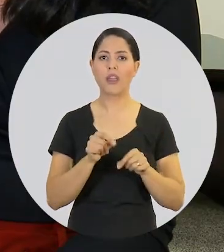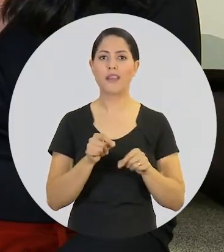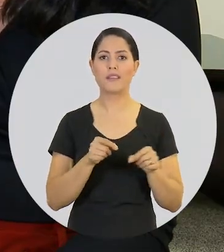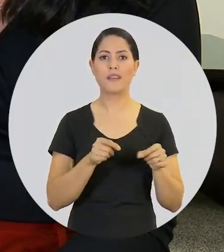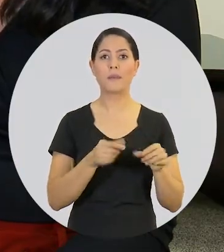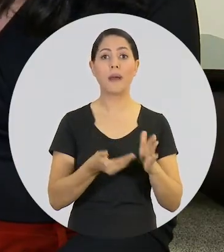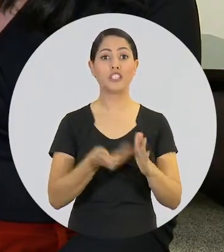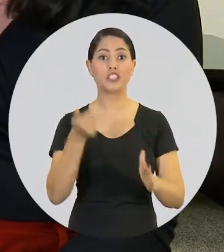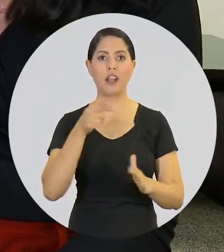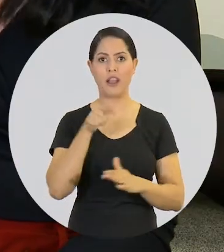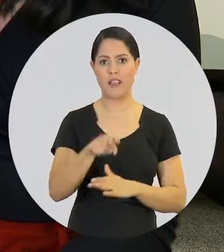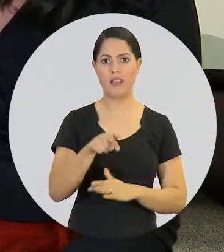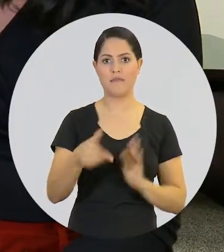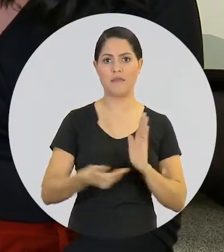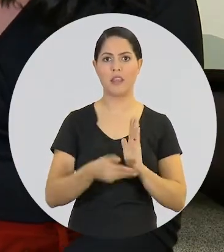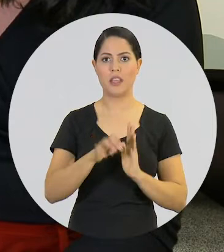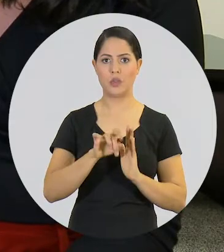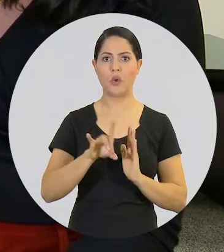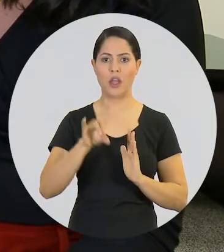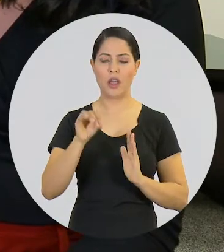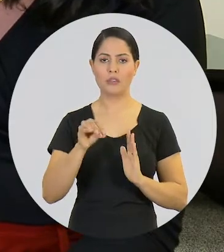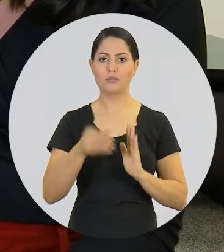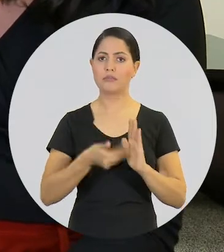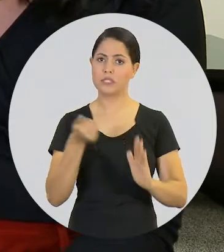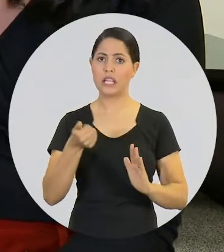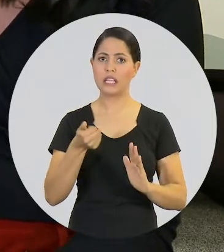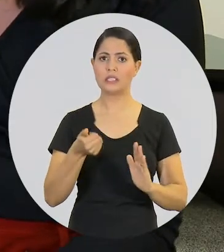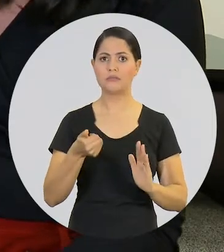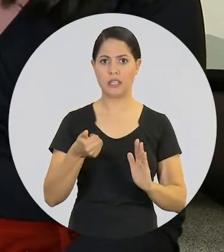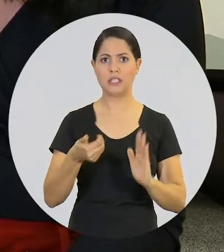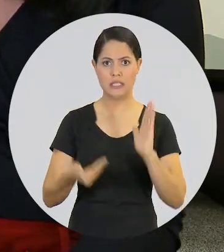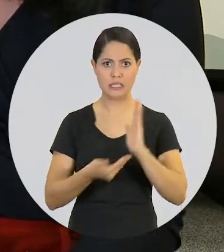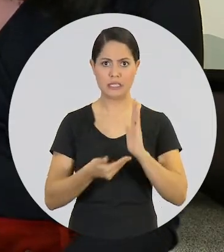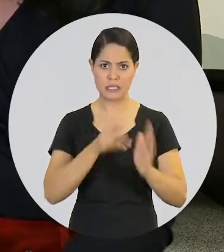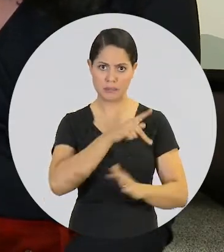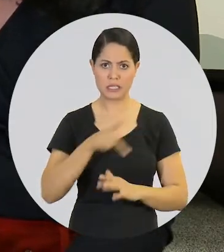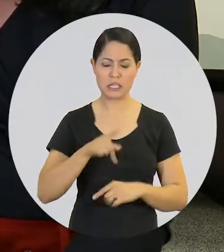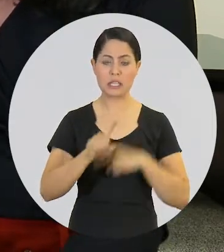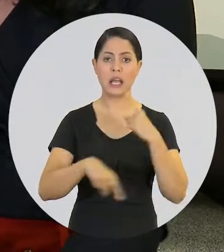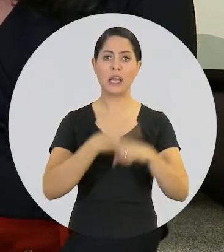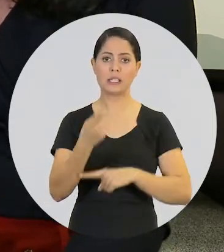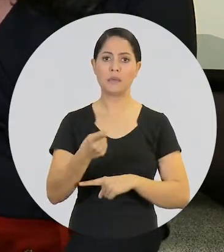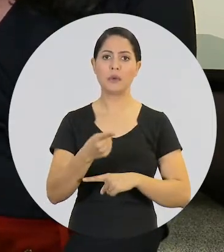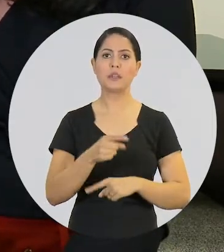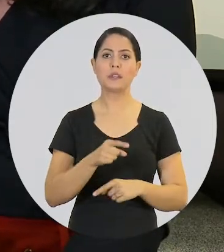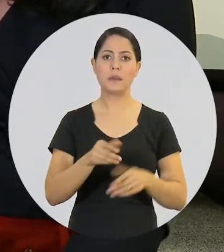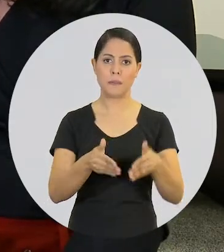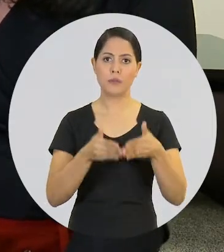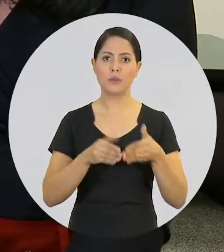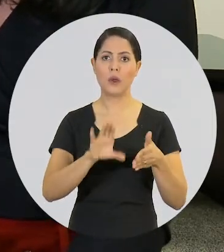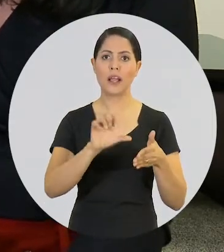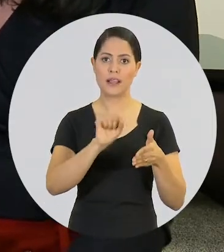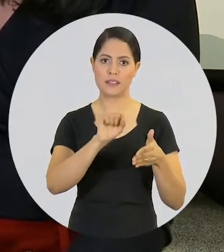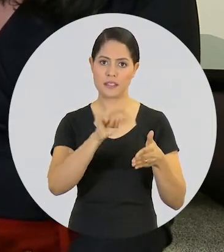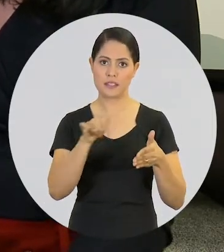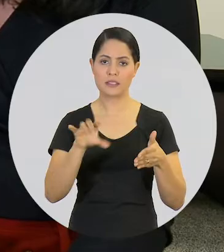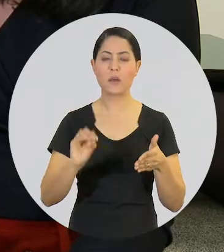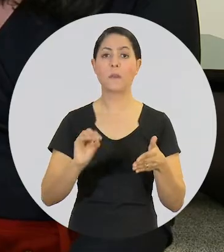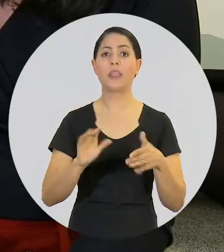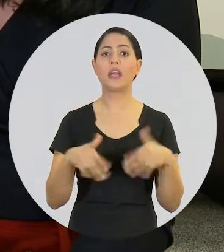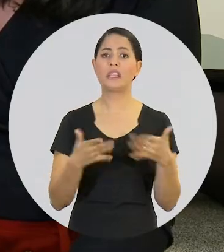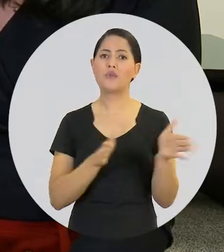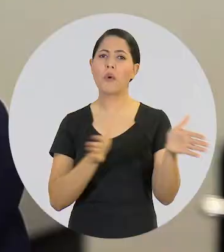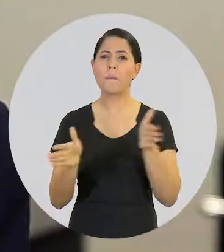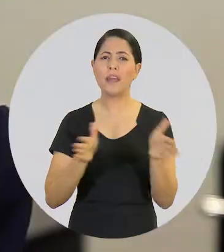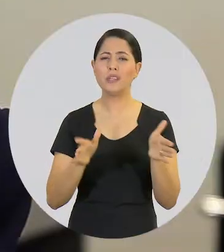o afastamento de Eduardo Cunha da presidência da Câmara dos Deputados naquele momento e depois, posteriormente, a sua cassação.